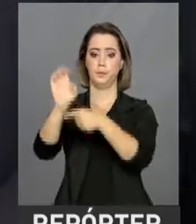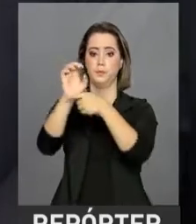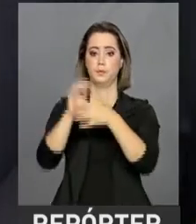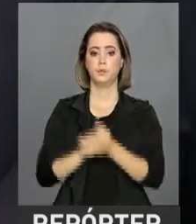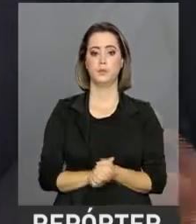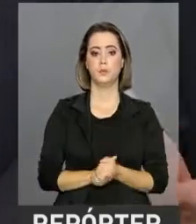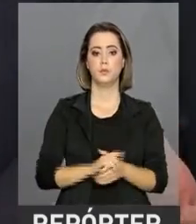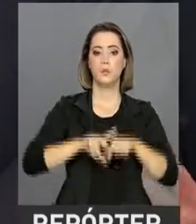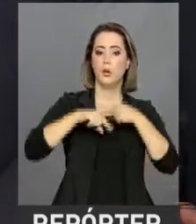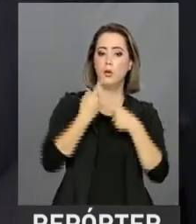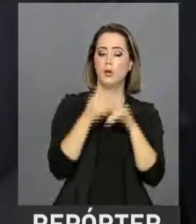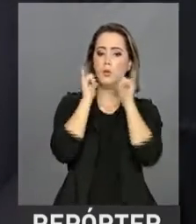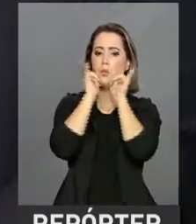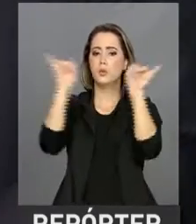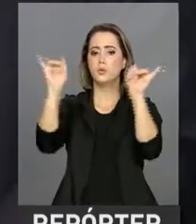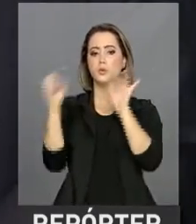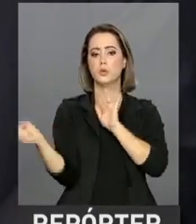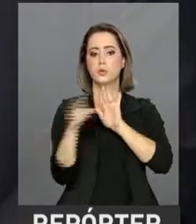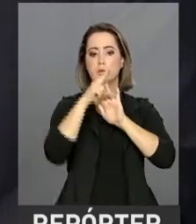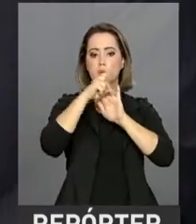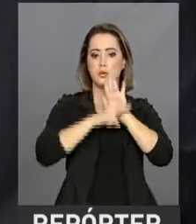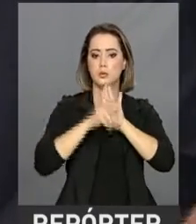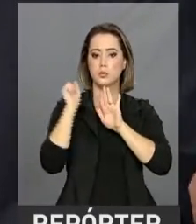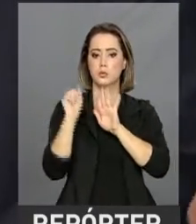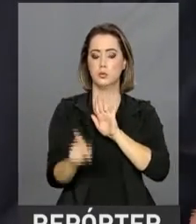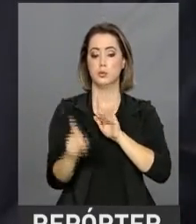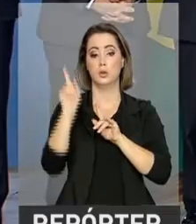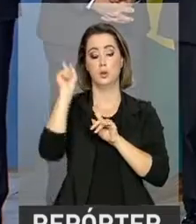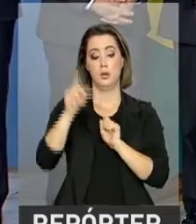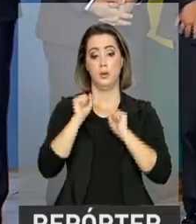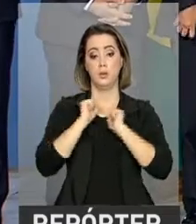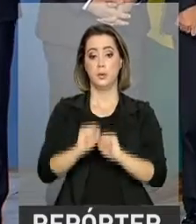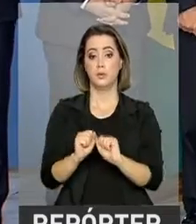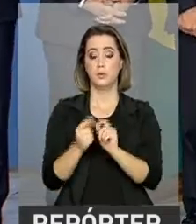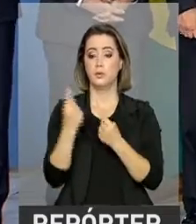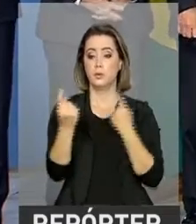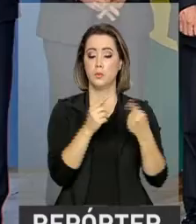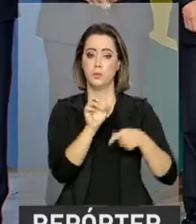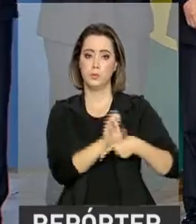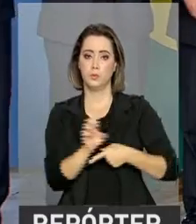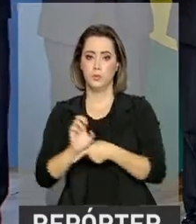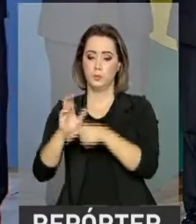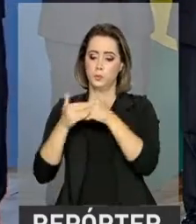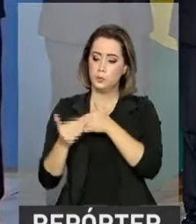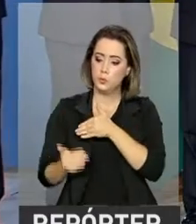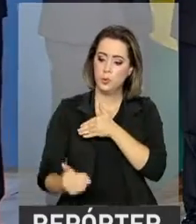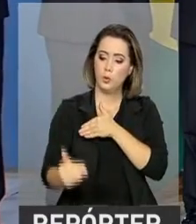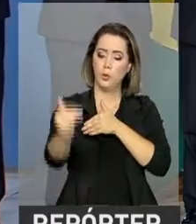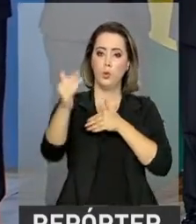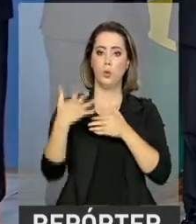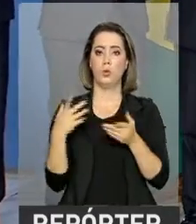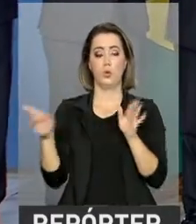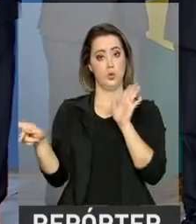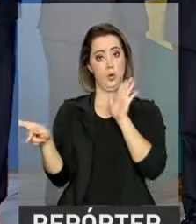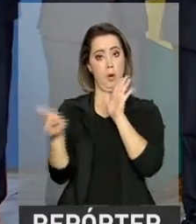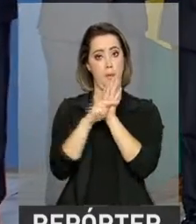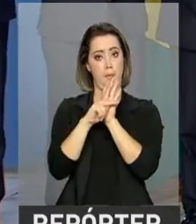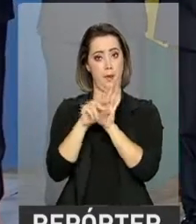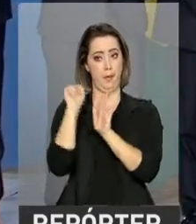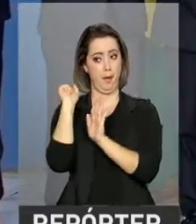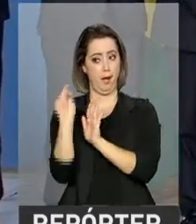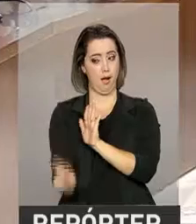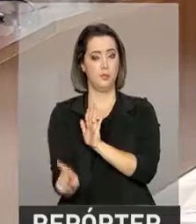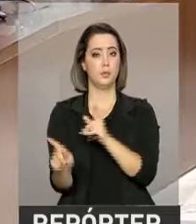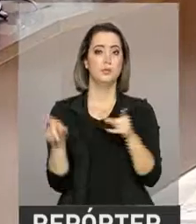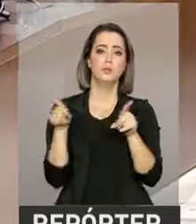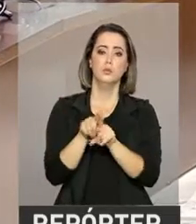depois do anúncio de que a reforma da previdência vai permitir que estados e municípios continuem com regimes previdenciários próprios